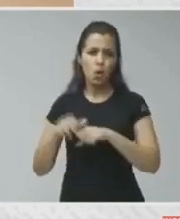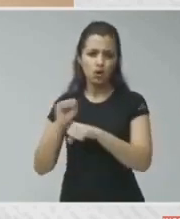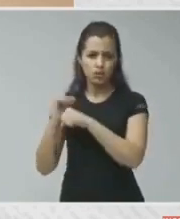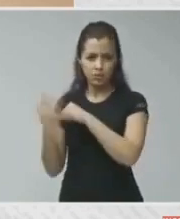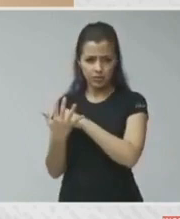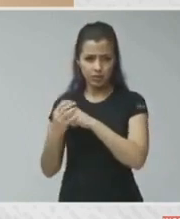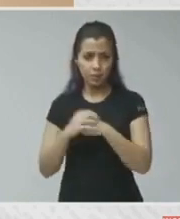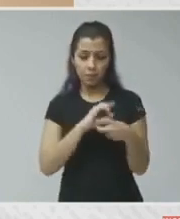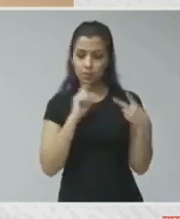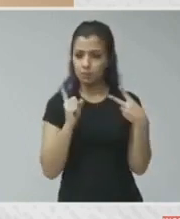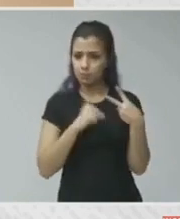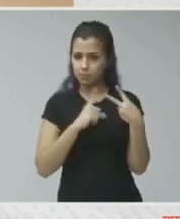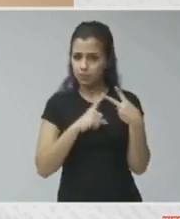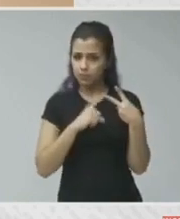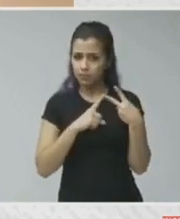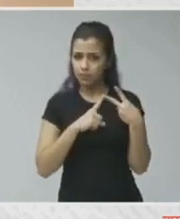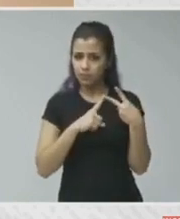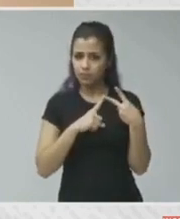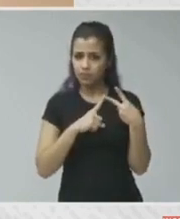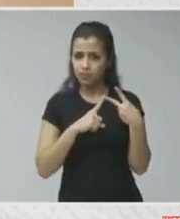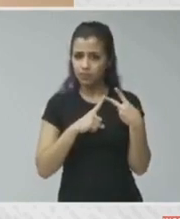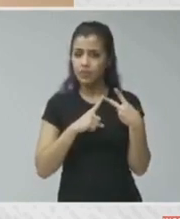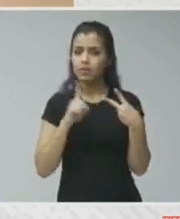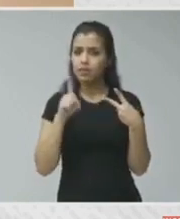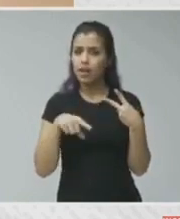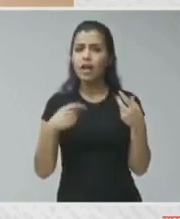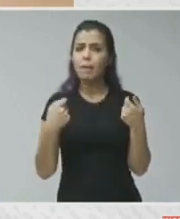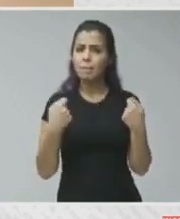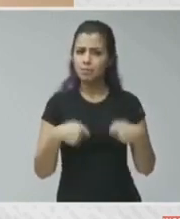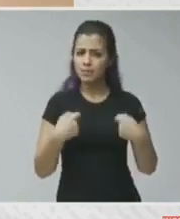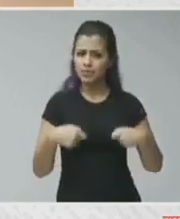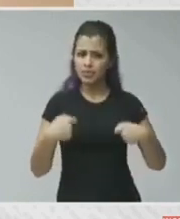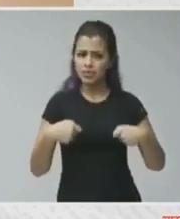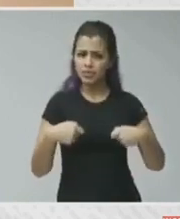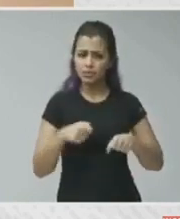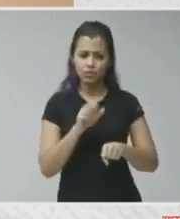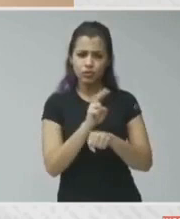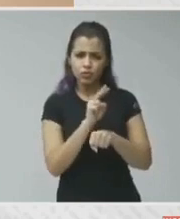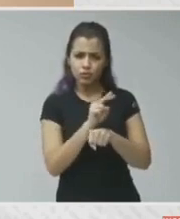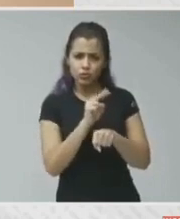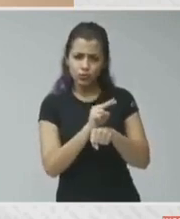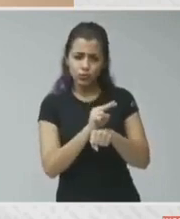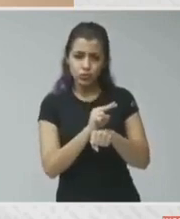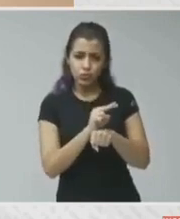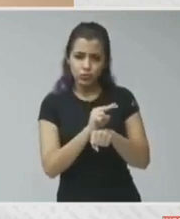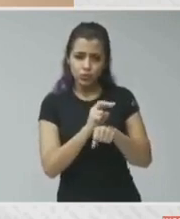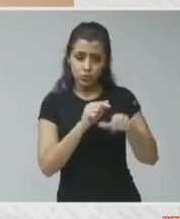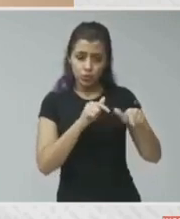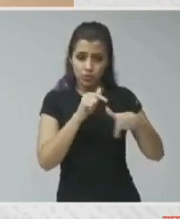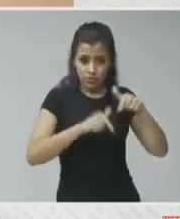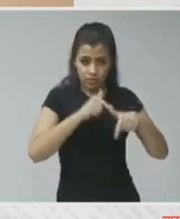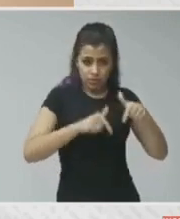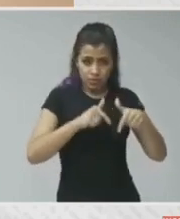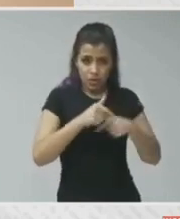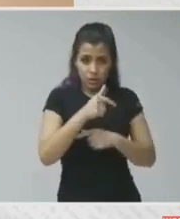sanitária. O segundo eixo envolve a necessidade de preservação e ampliação dos serviços públicos.